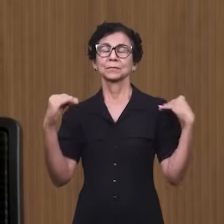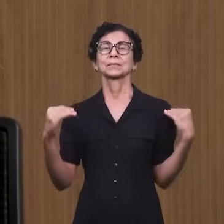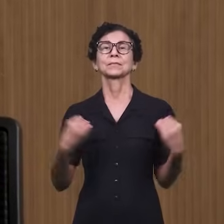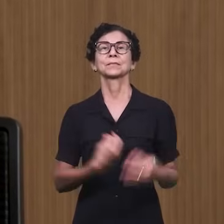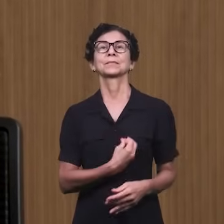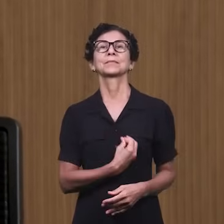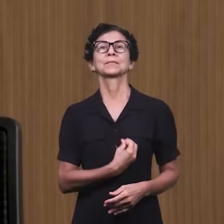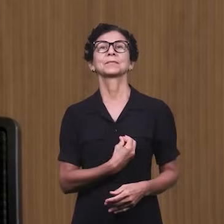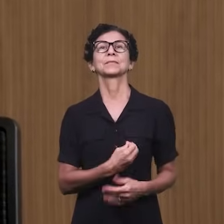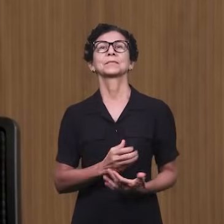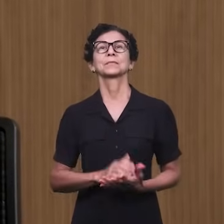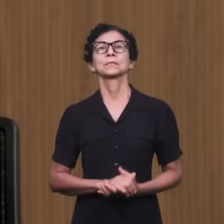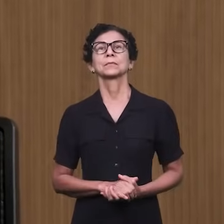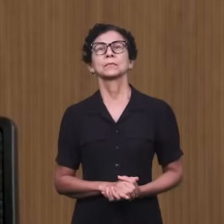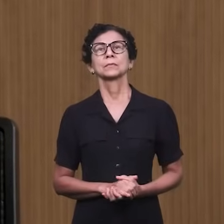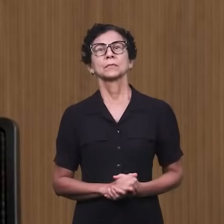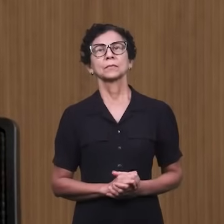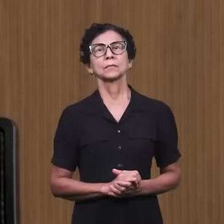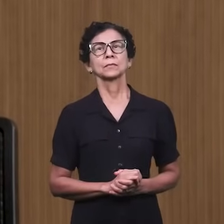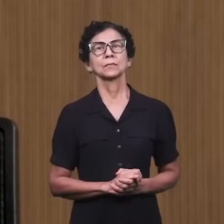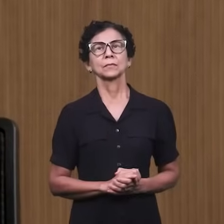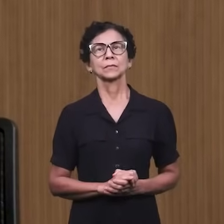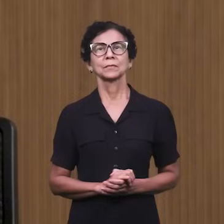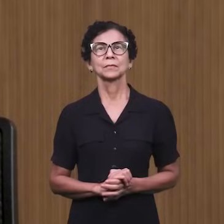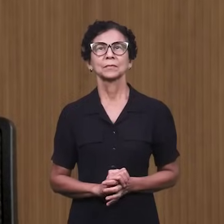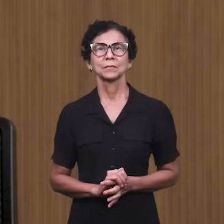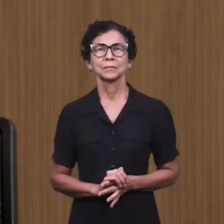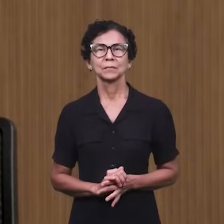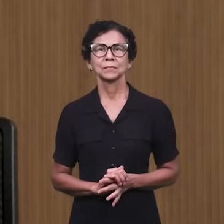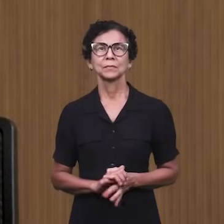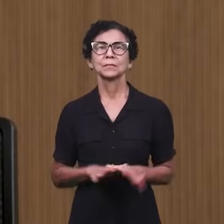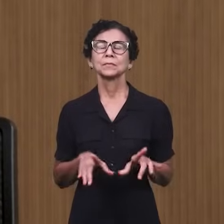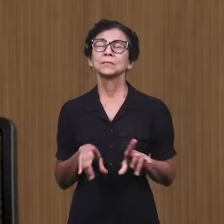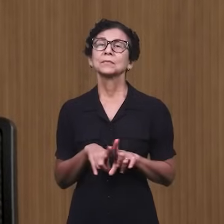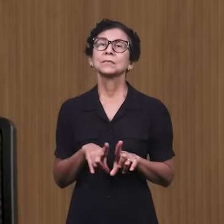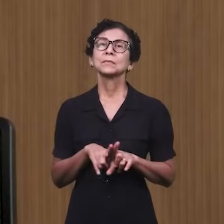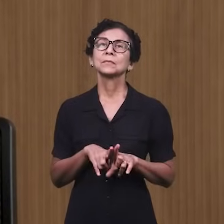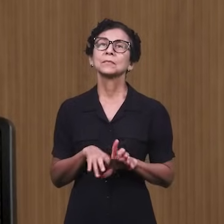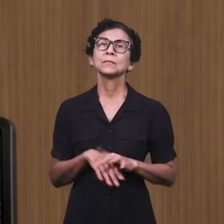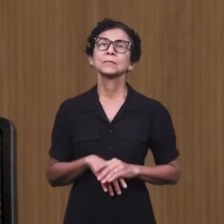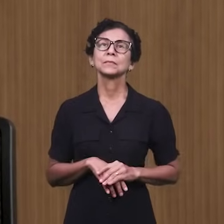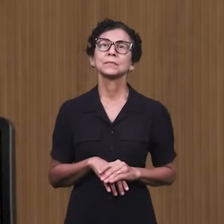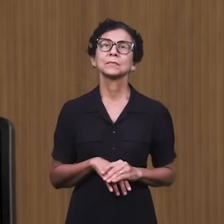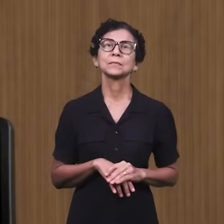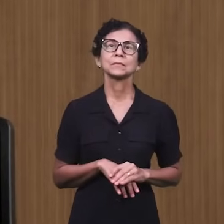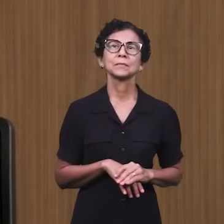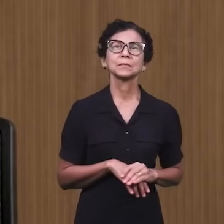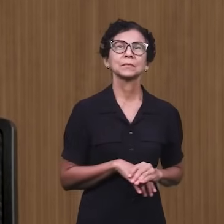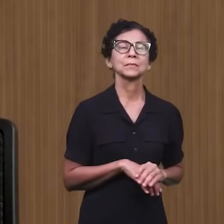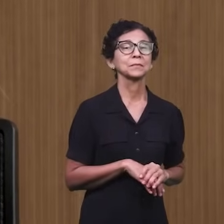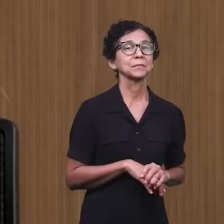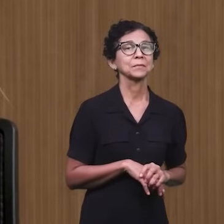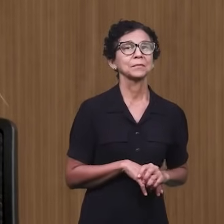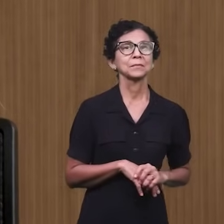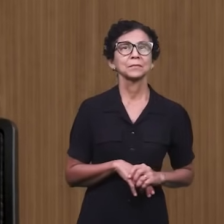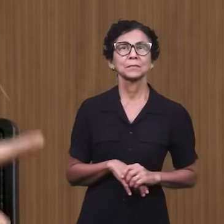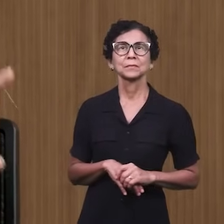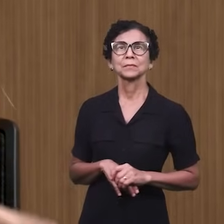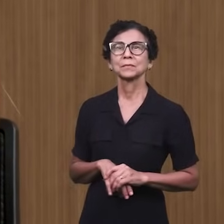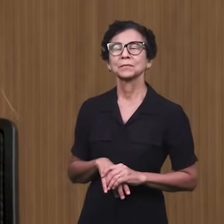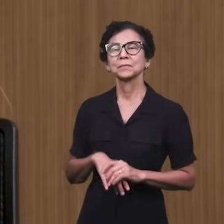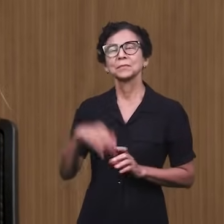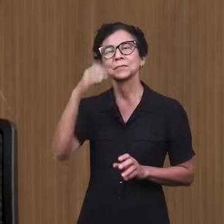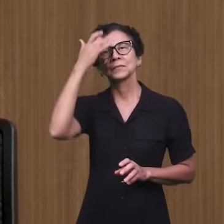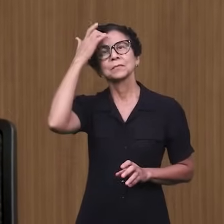querendo participar junto conosco e também aproveitando já que ressaltamos o tema consulta a palavra se você não assistiu ainda a